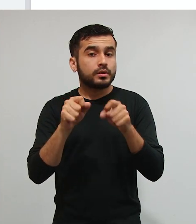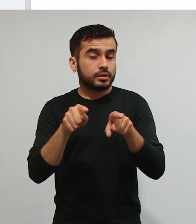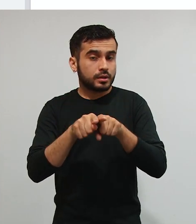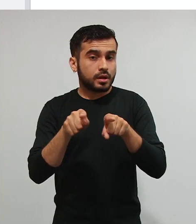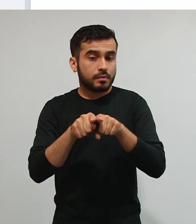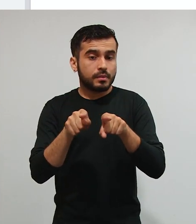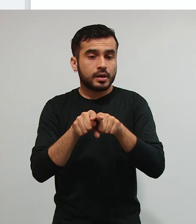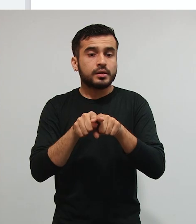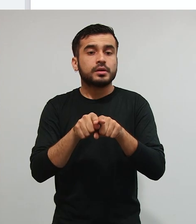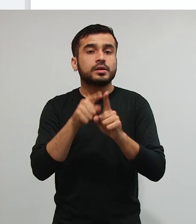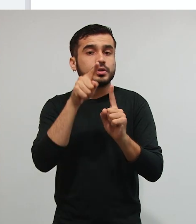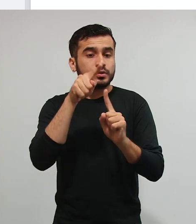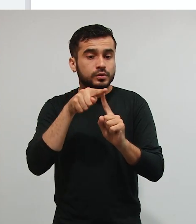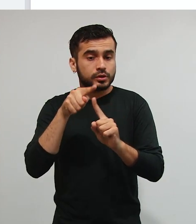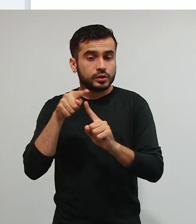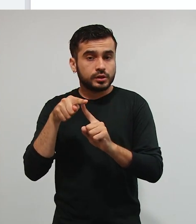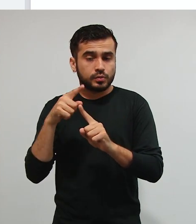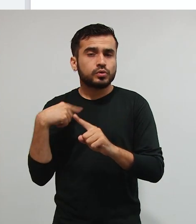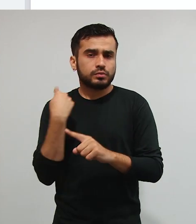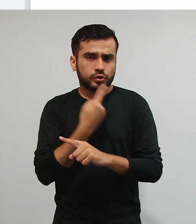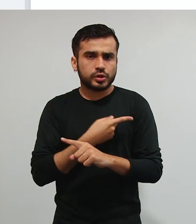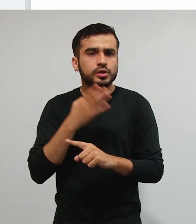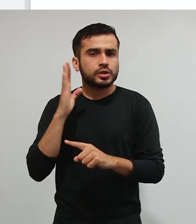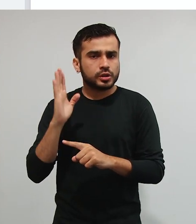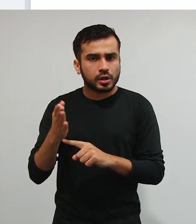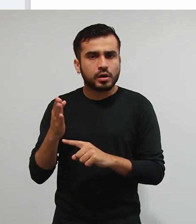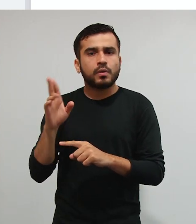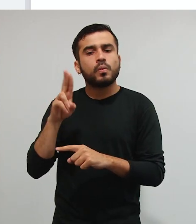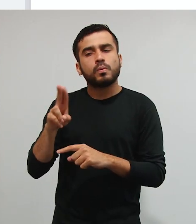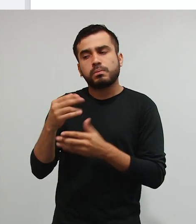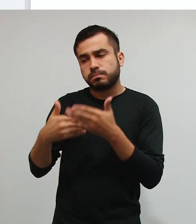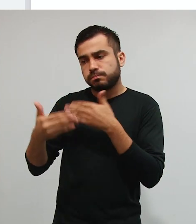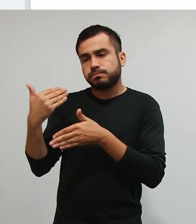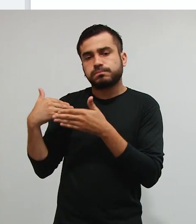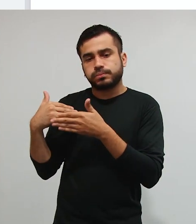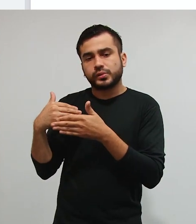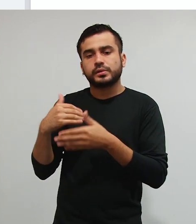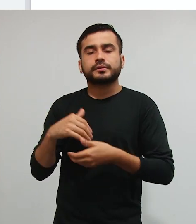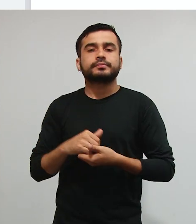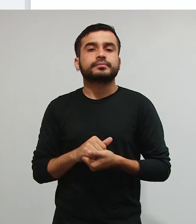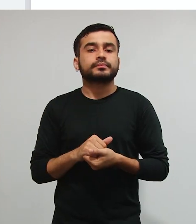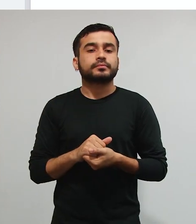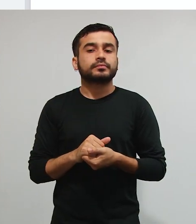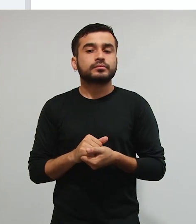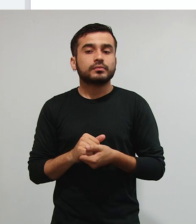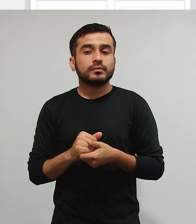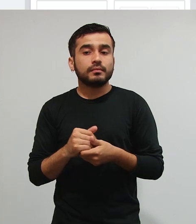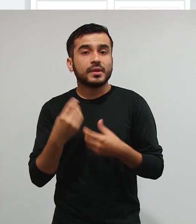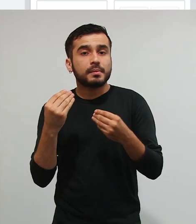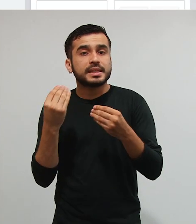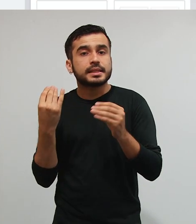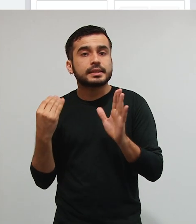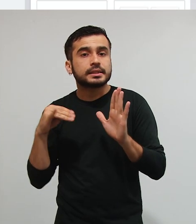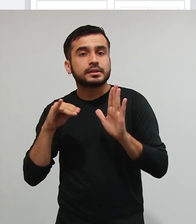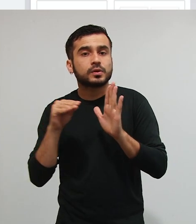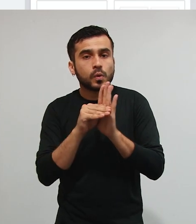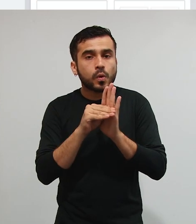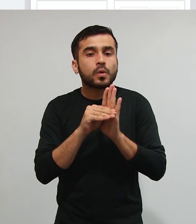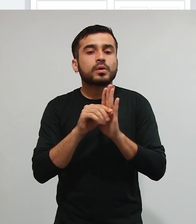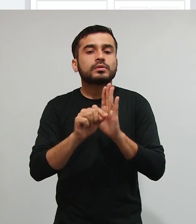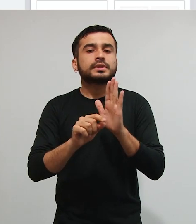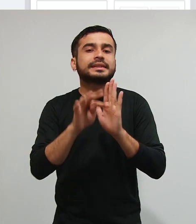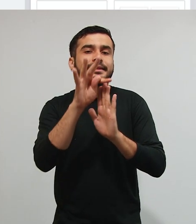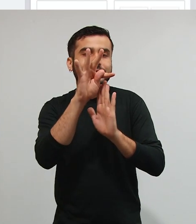aqui também naquele estilo que a gente vem trabalhando, para que o texto fique no branco. Inserir o quê?